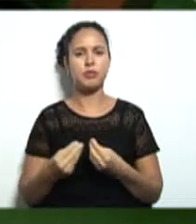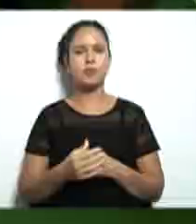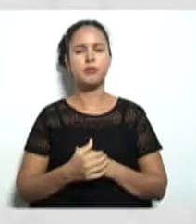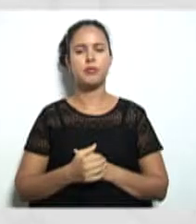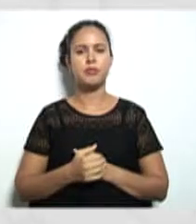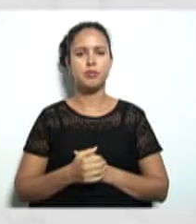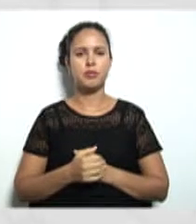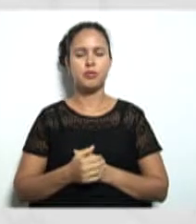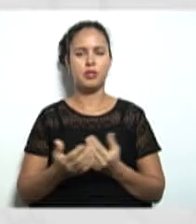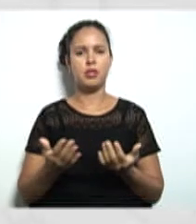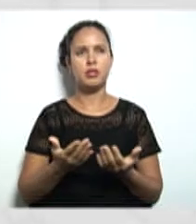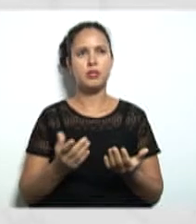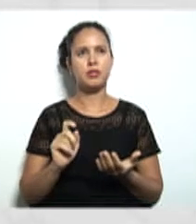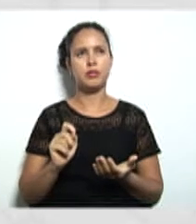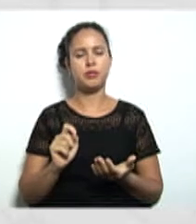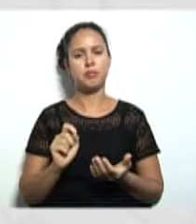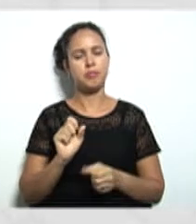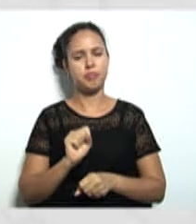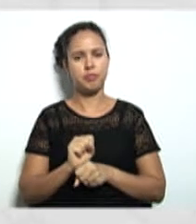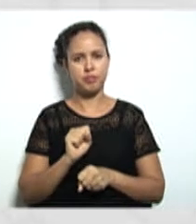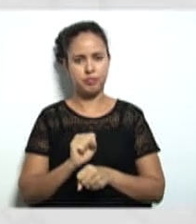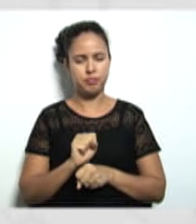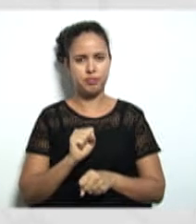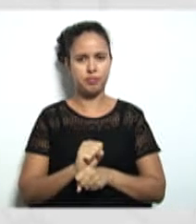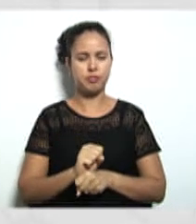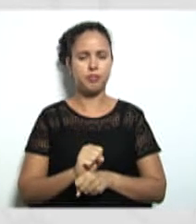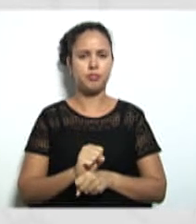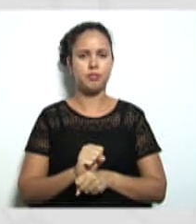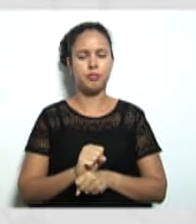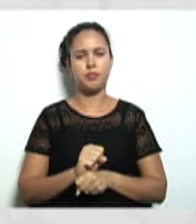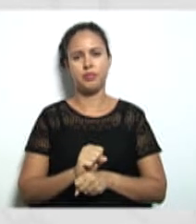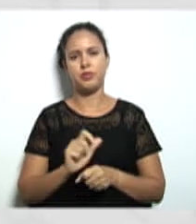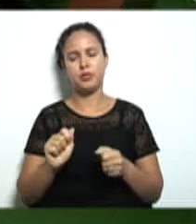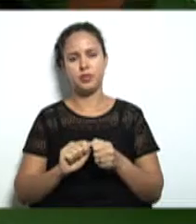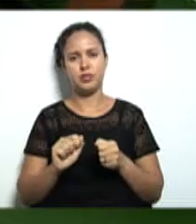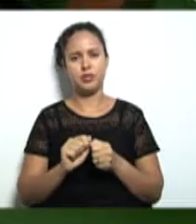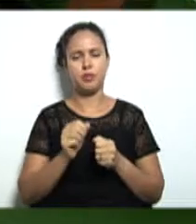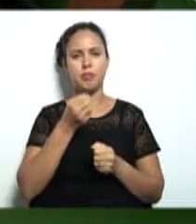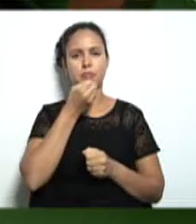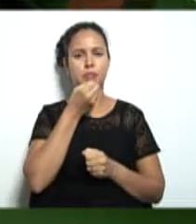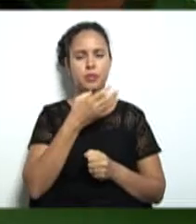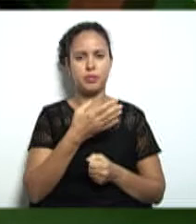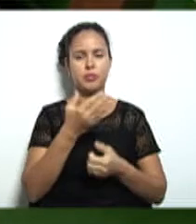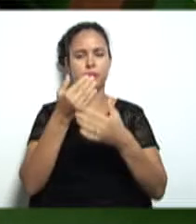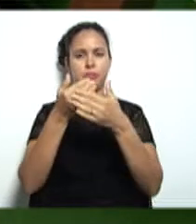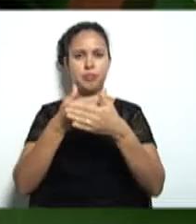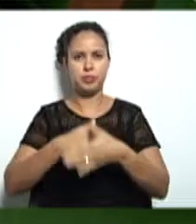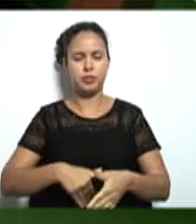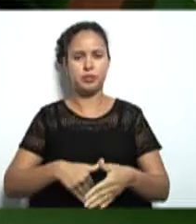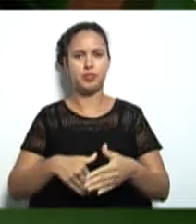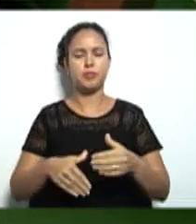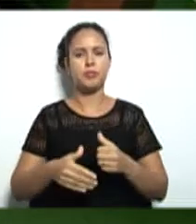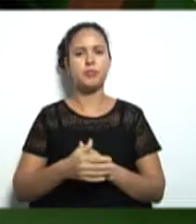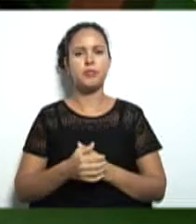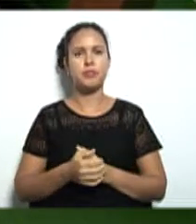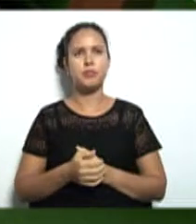nossa revisão. A gente espera que eles façam uma excelente avaliação, né, professora?